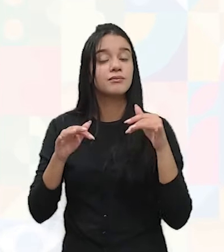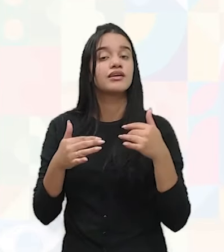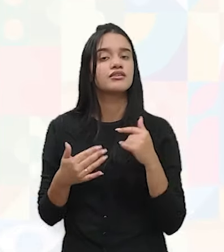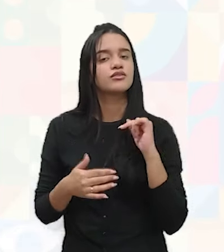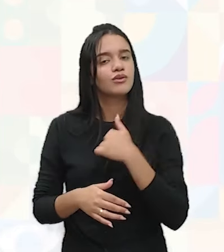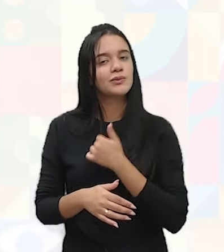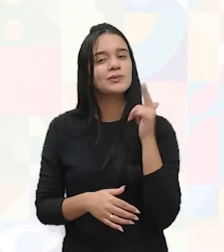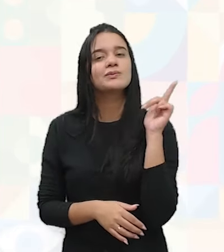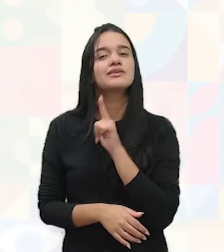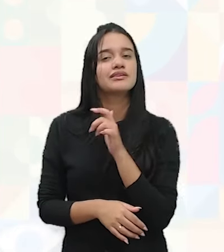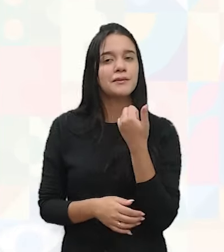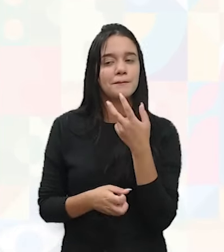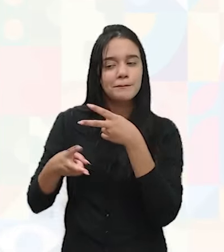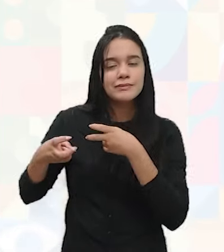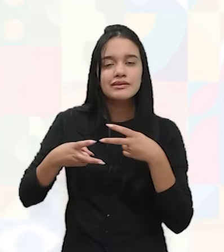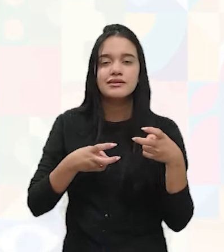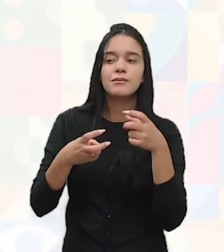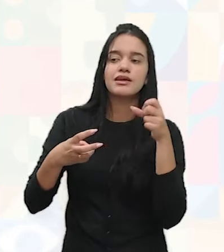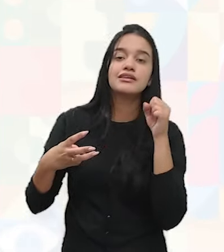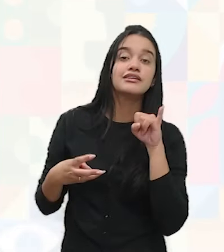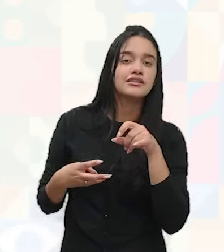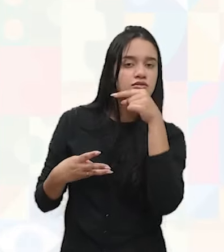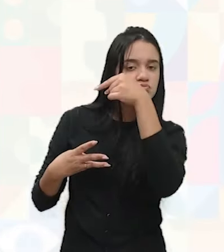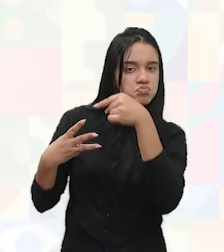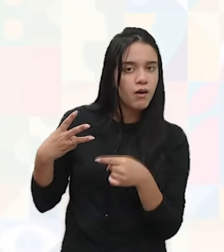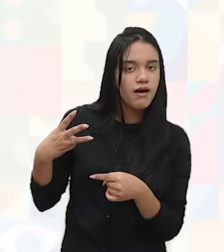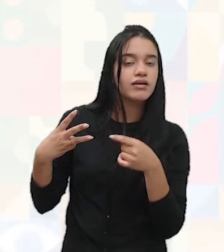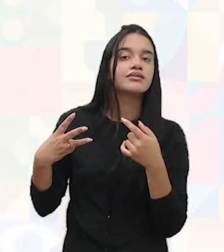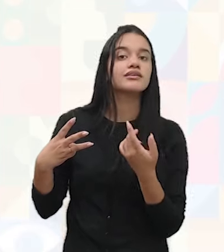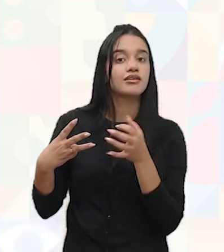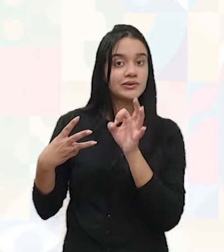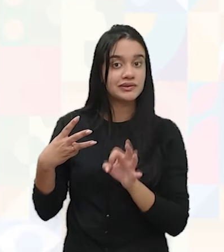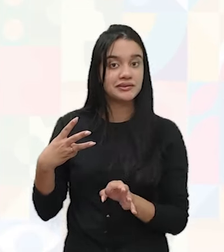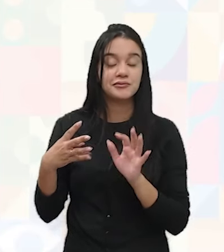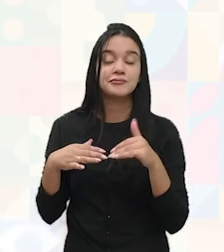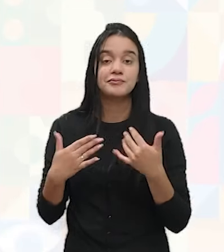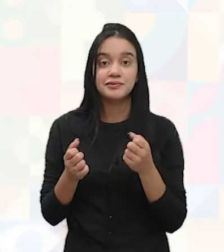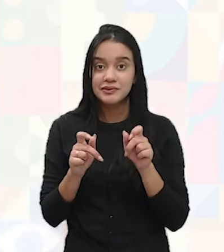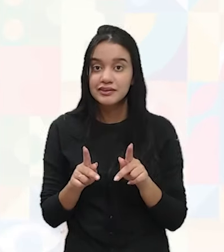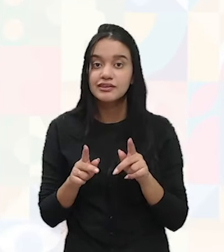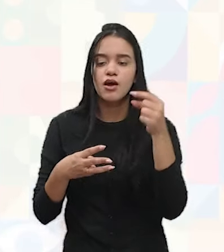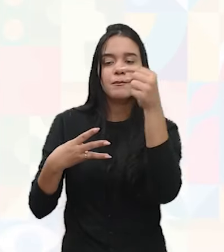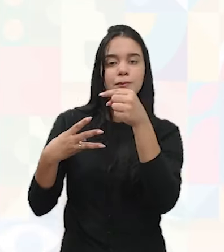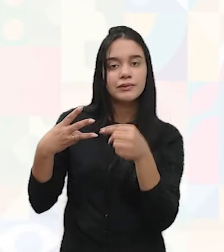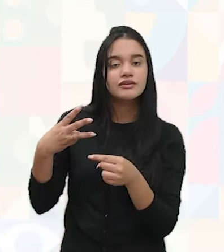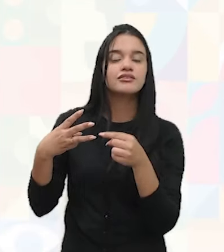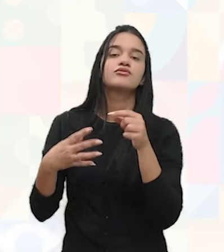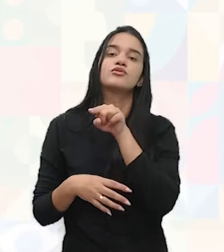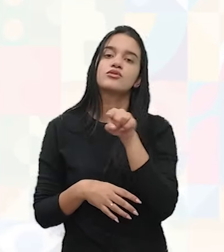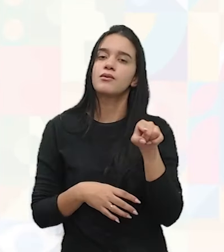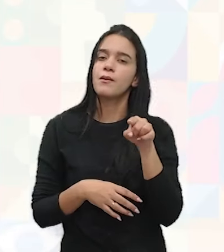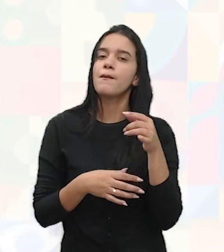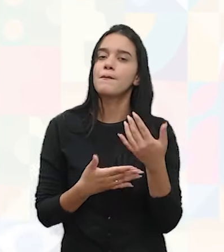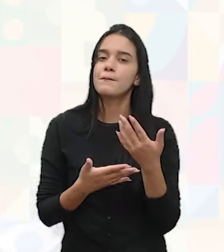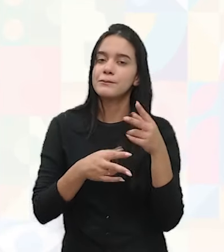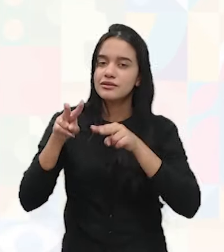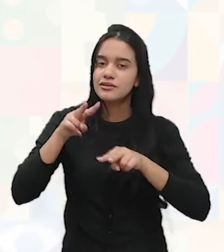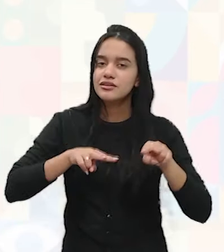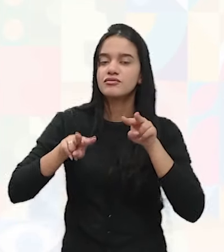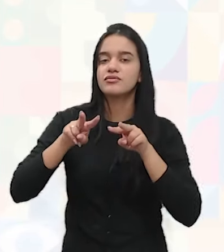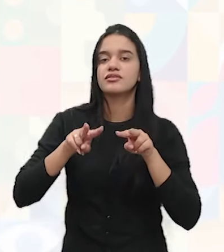identificar se aquele extintor É adequado Ok então esses são os pontos que vocês devem observar tá em